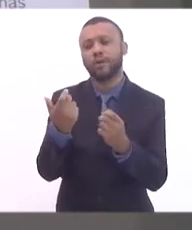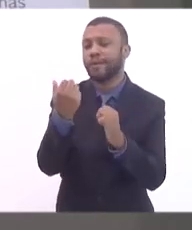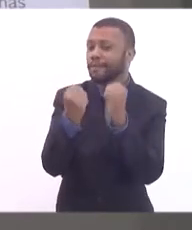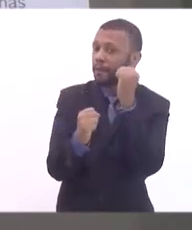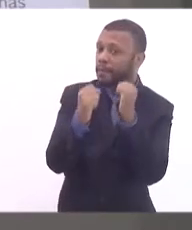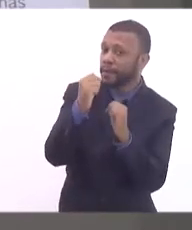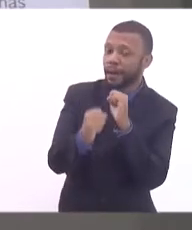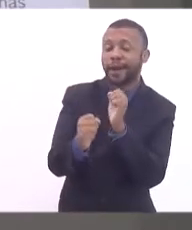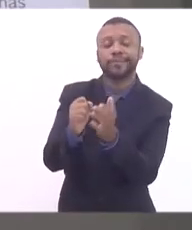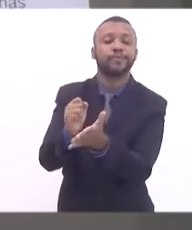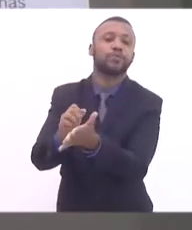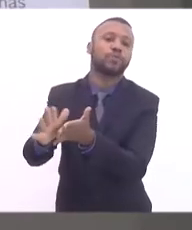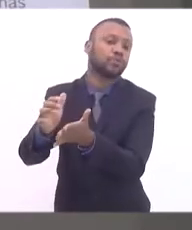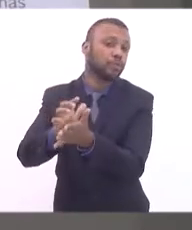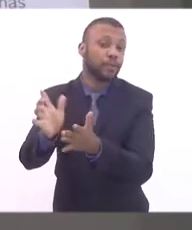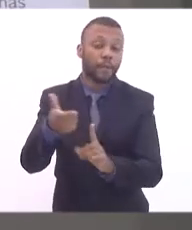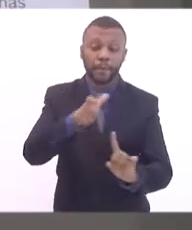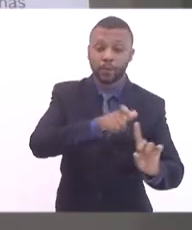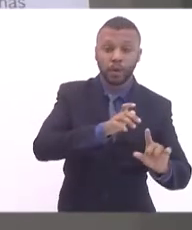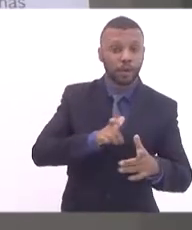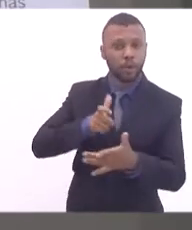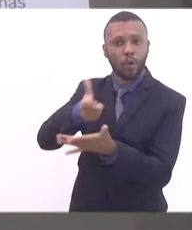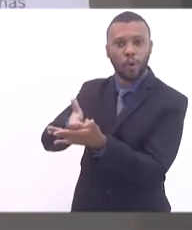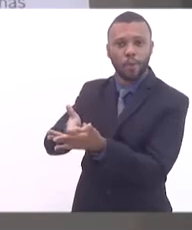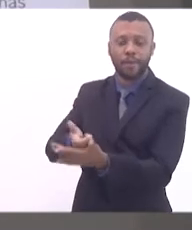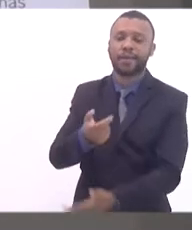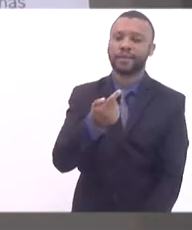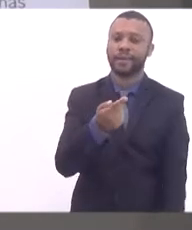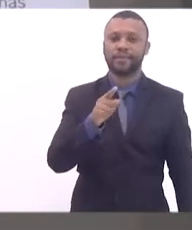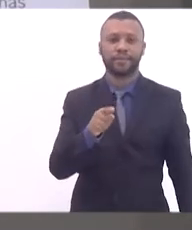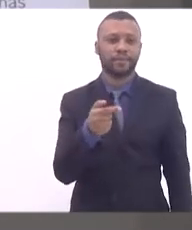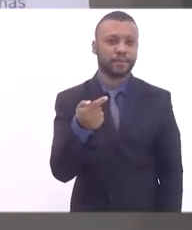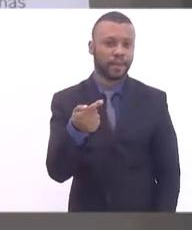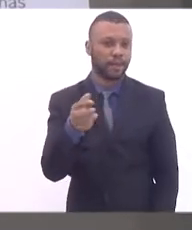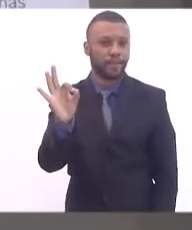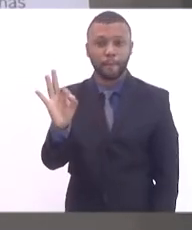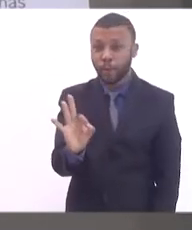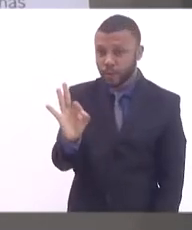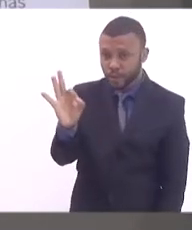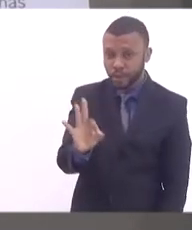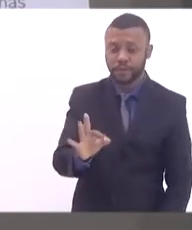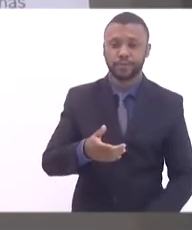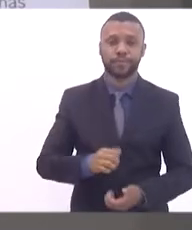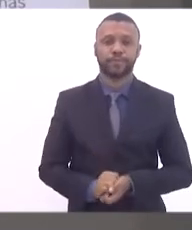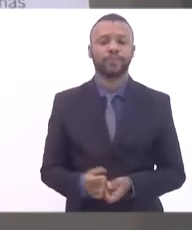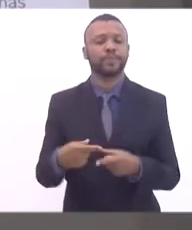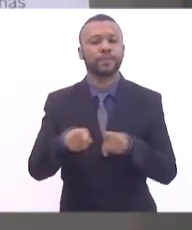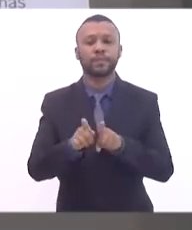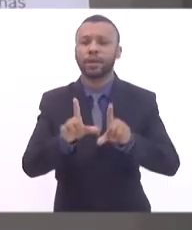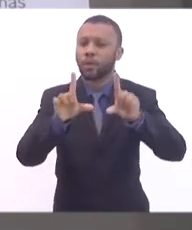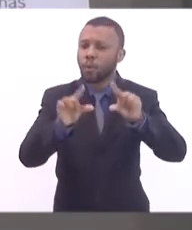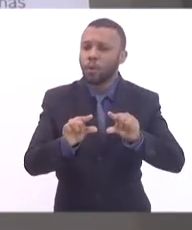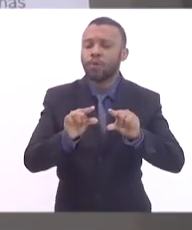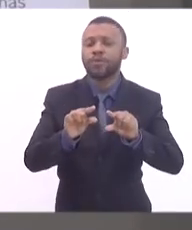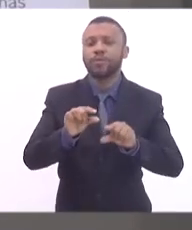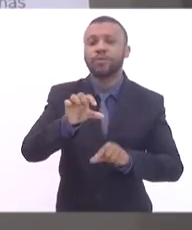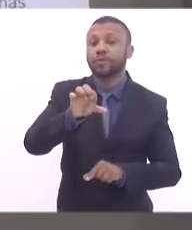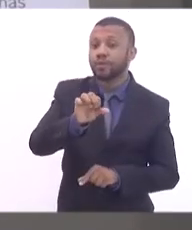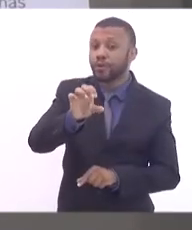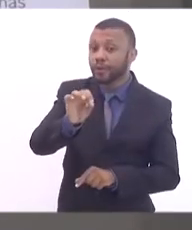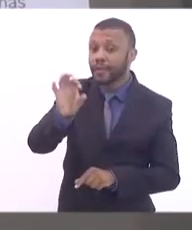para consumidor final é a 7,7 ele também não crédito presumido de noventa porcento por produto